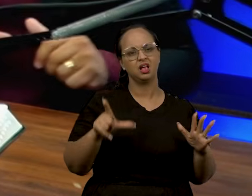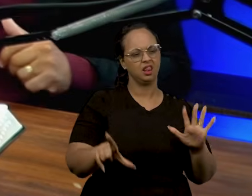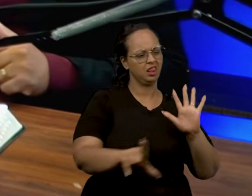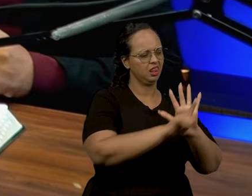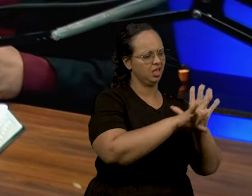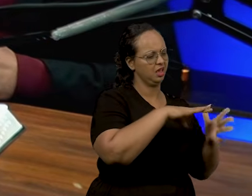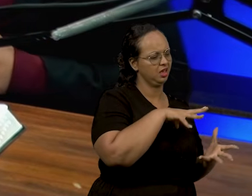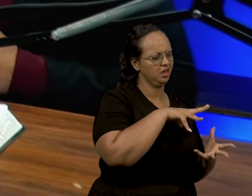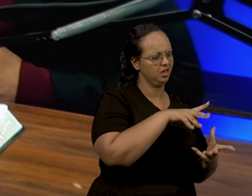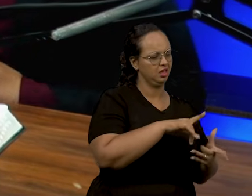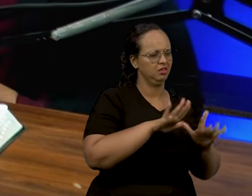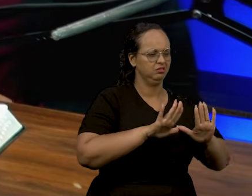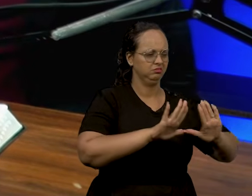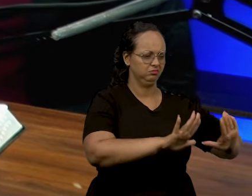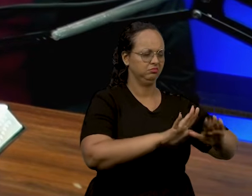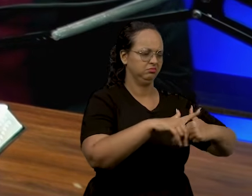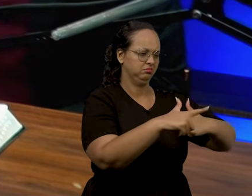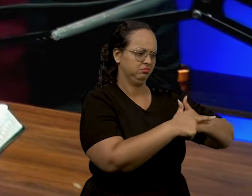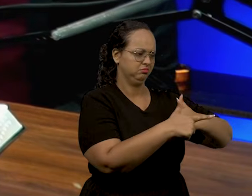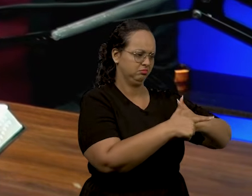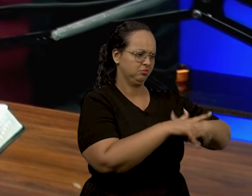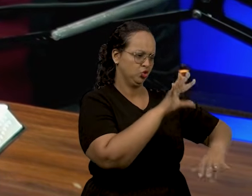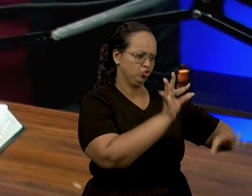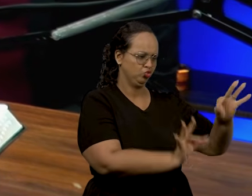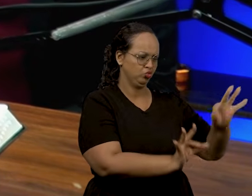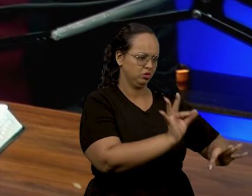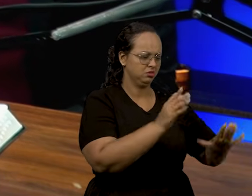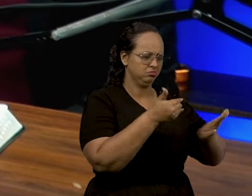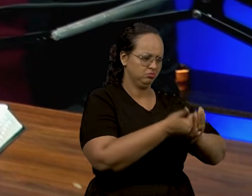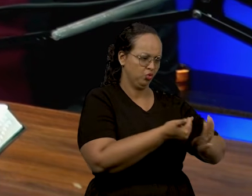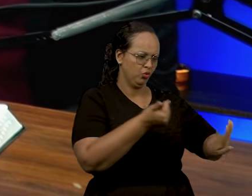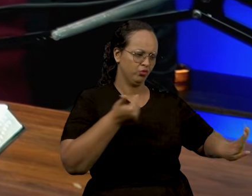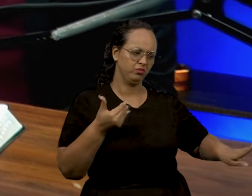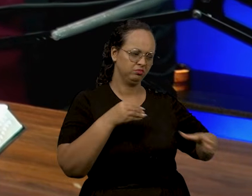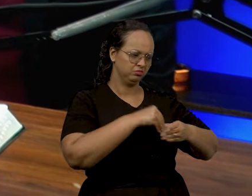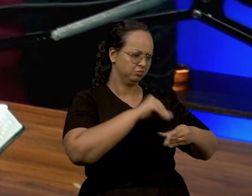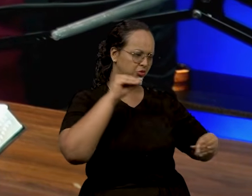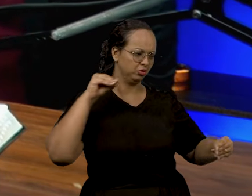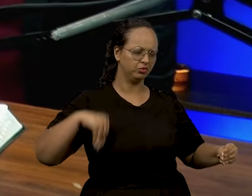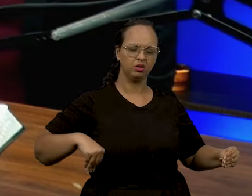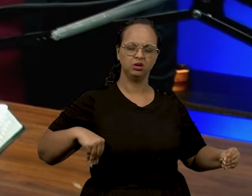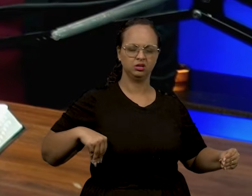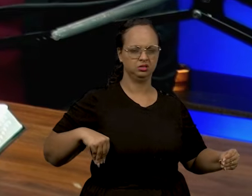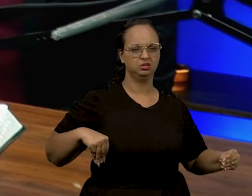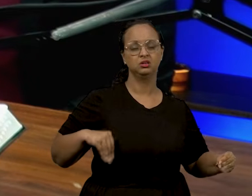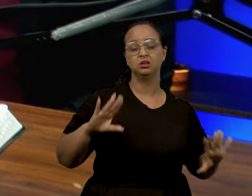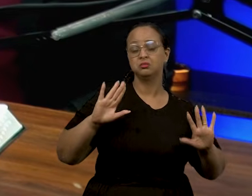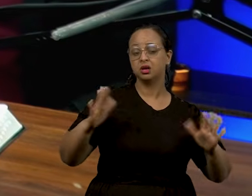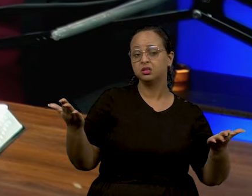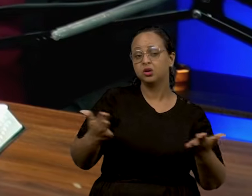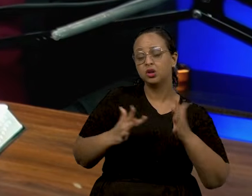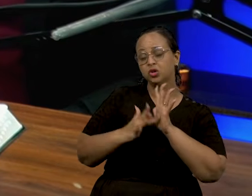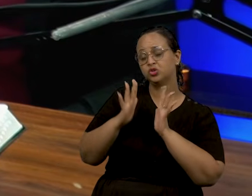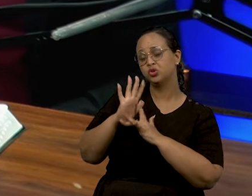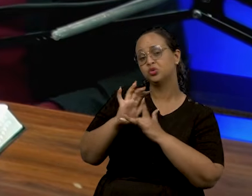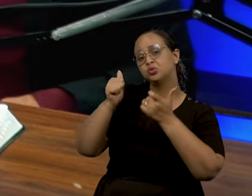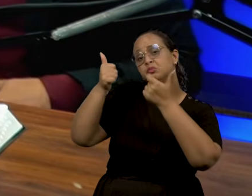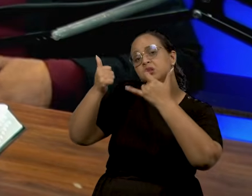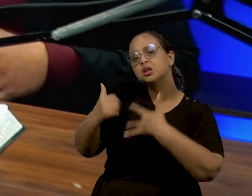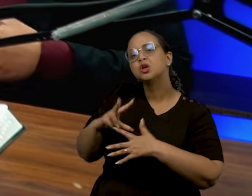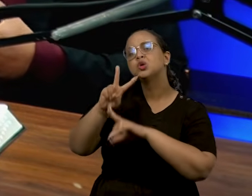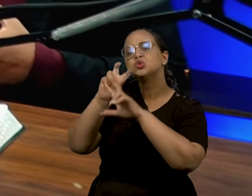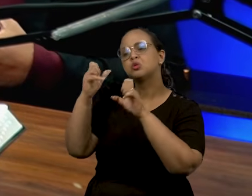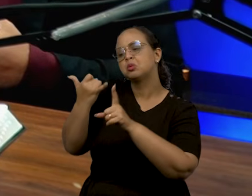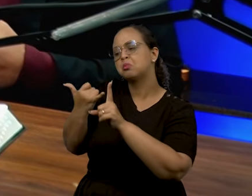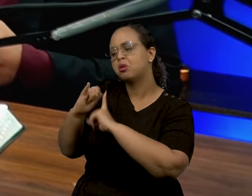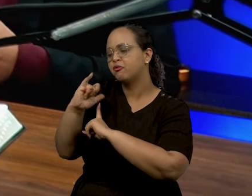mas agora ele fala de outra coisa, de um plano profético, da salvação do homem, né? E aí é onde